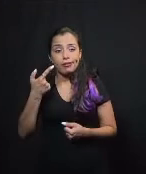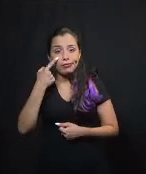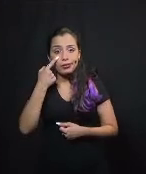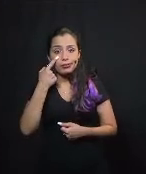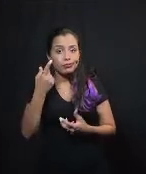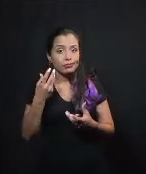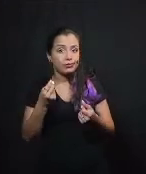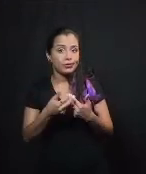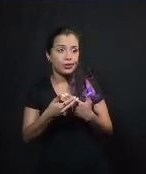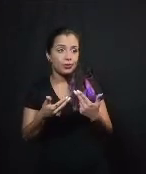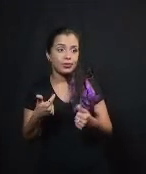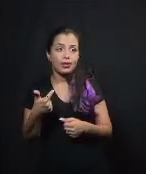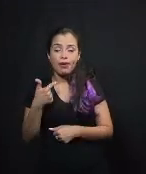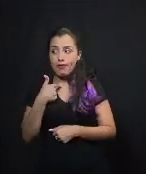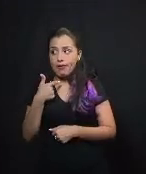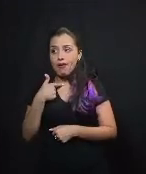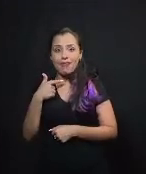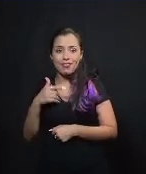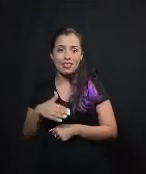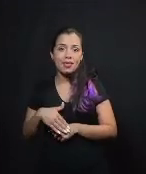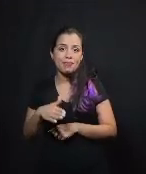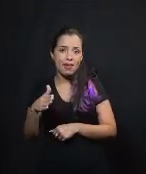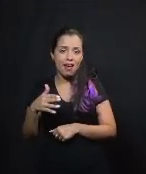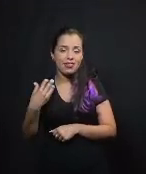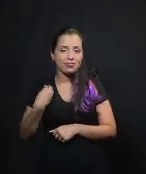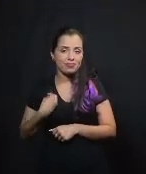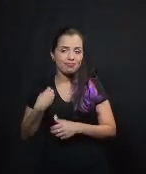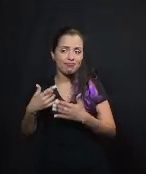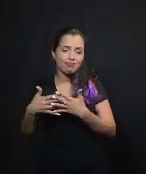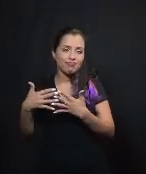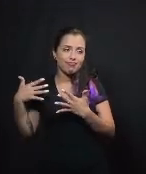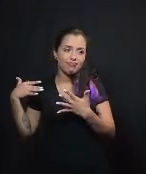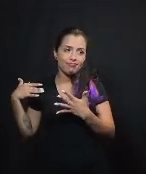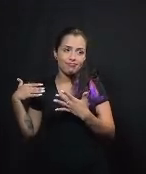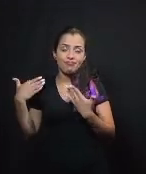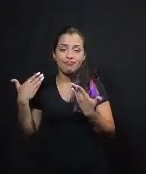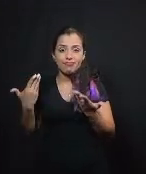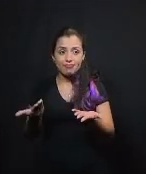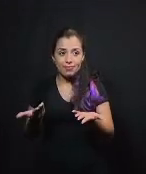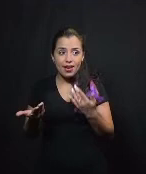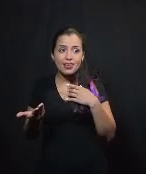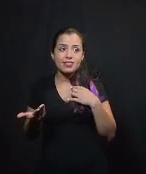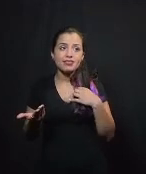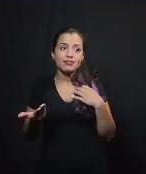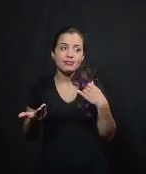nada, só porque eu já vivi mais, né? Eu não posso excluir, mas eu não acredito.